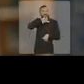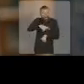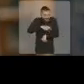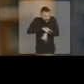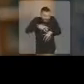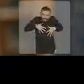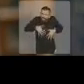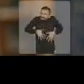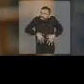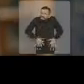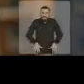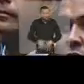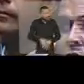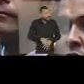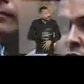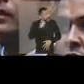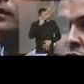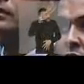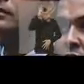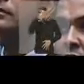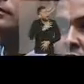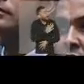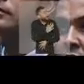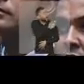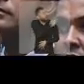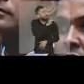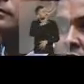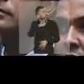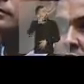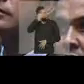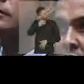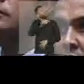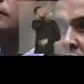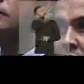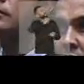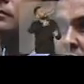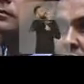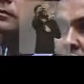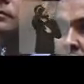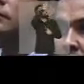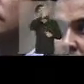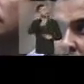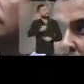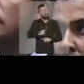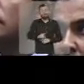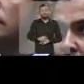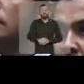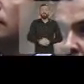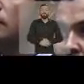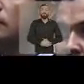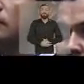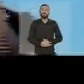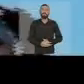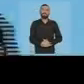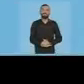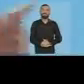vomitada, urinada. Pela memória do coronel Carlos Alberto Brilhante Ustra!